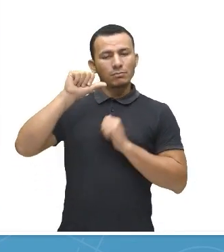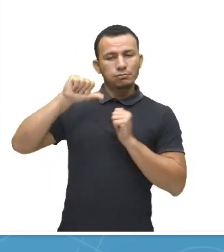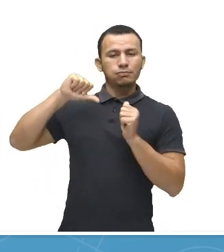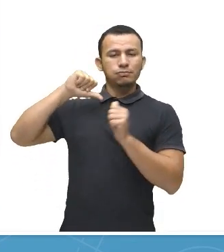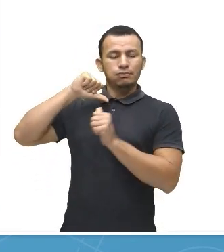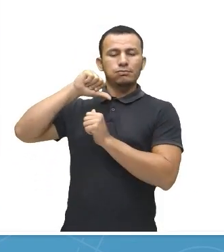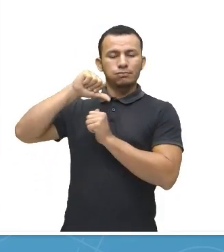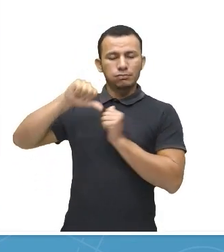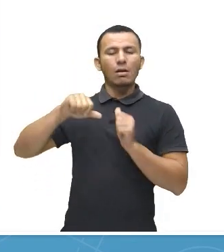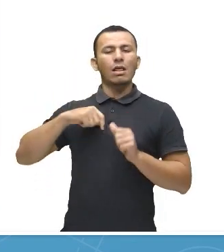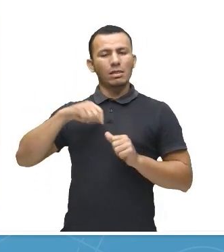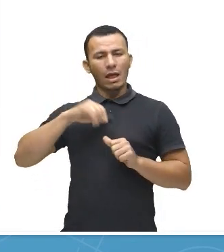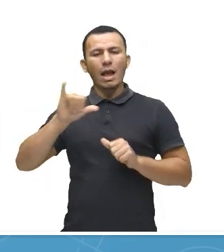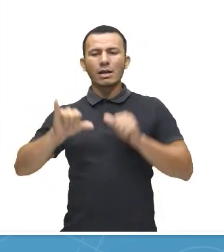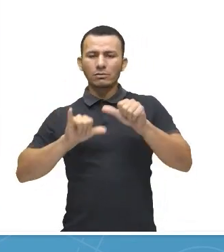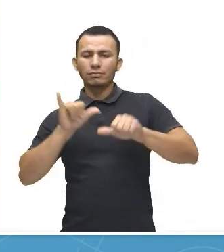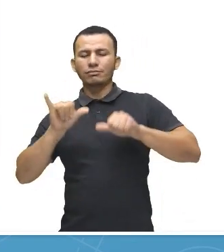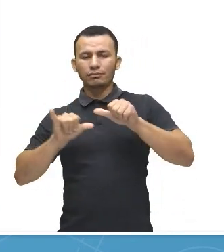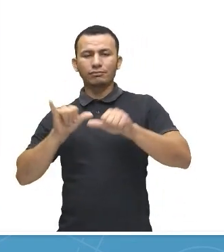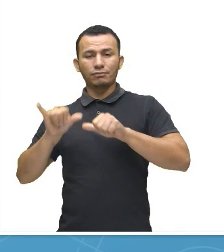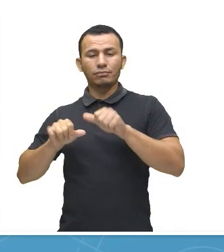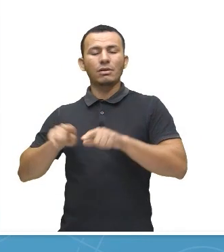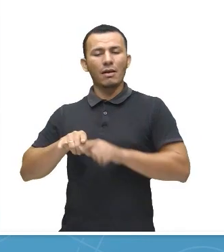reações químicas, ocorrer o metabolismo